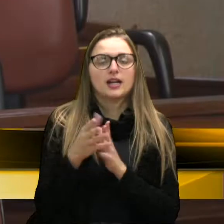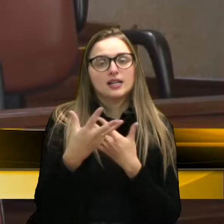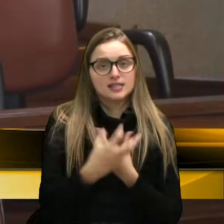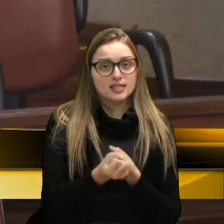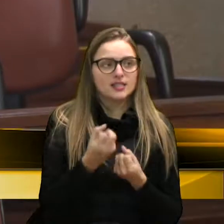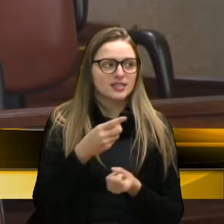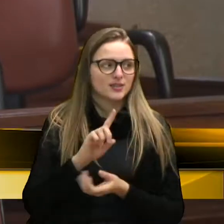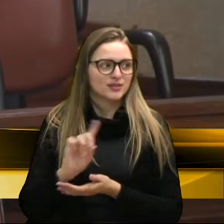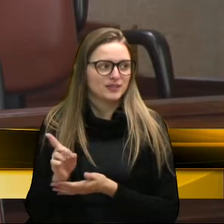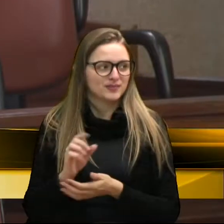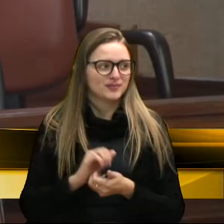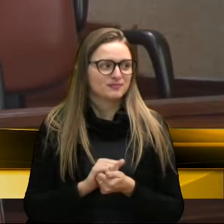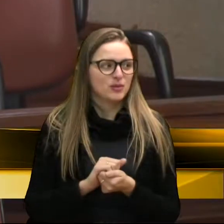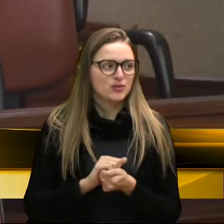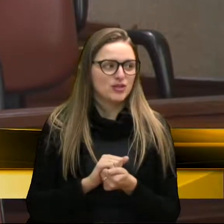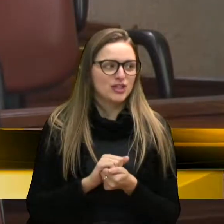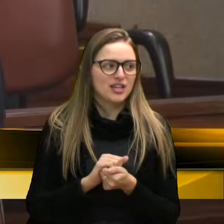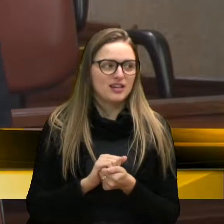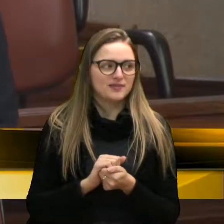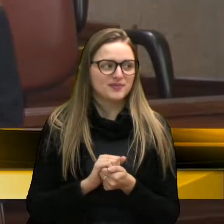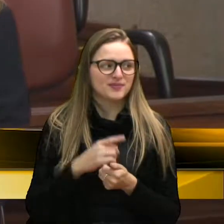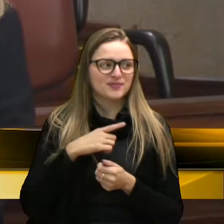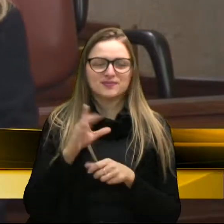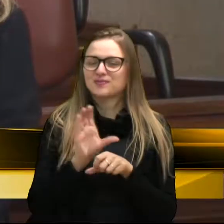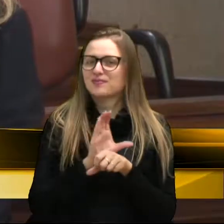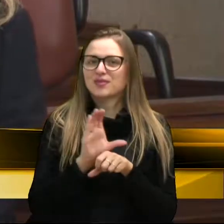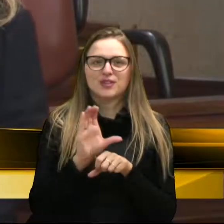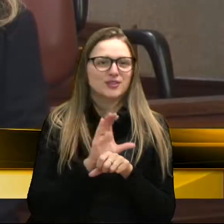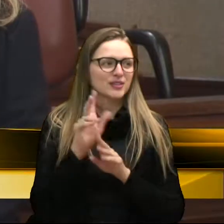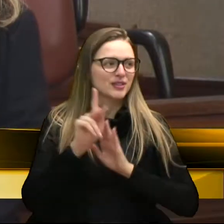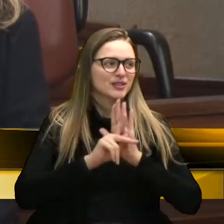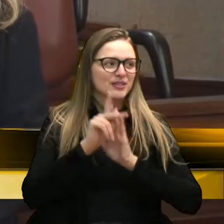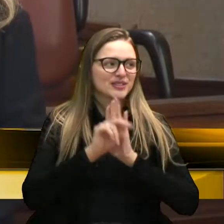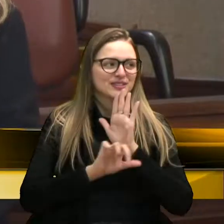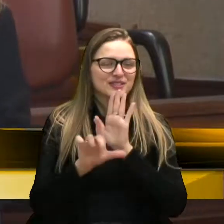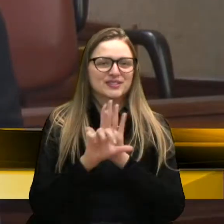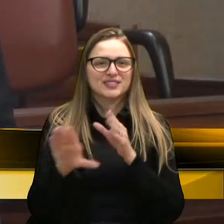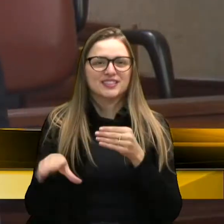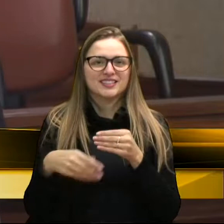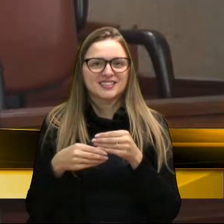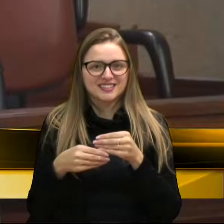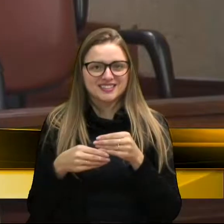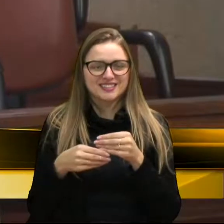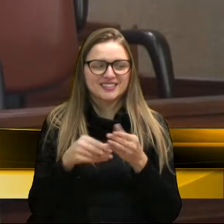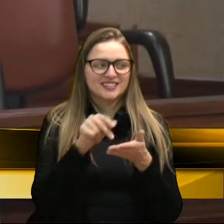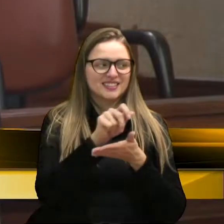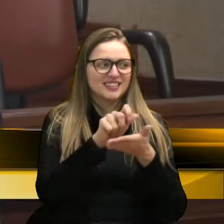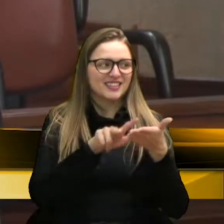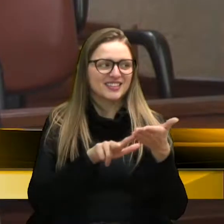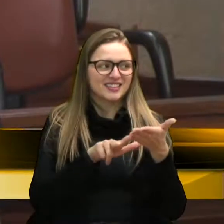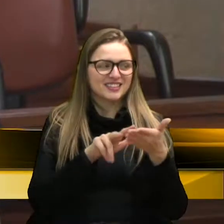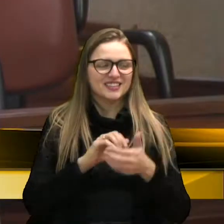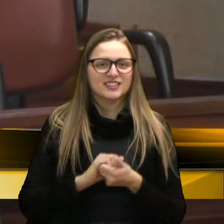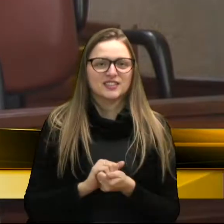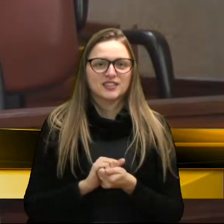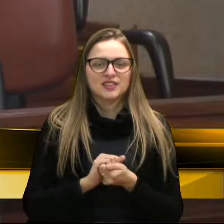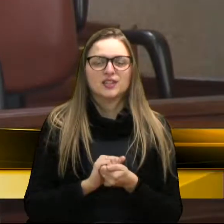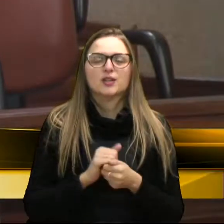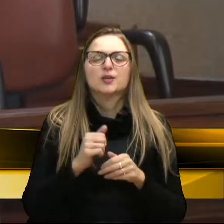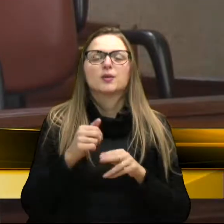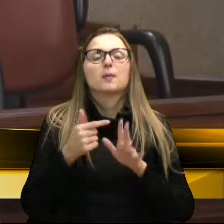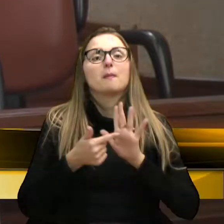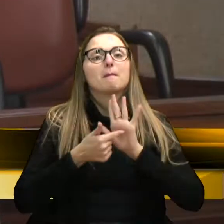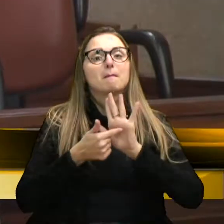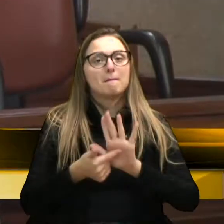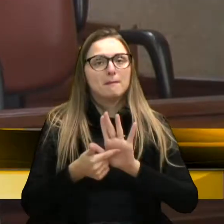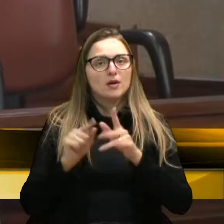Assim, opino pela inconstitucionalidade do projeto de lei complementar em análise, em razão de apresentar